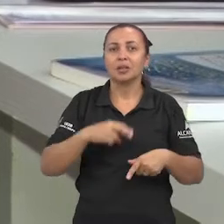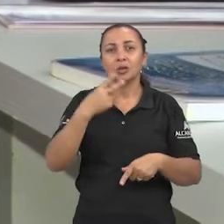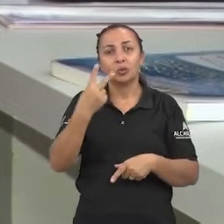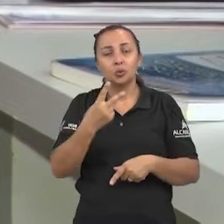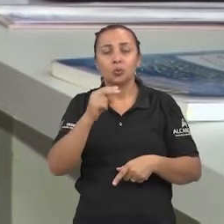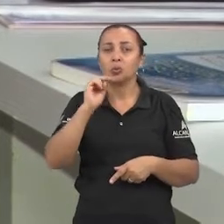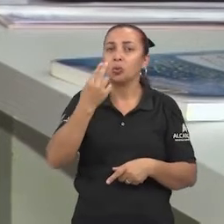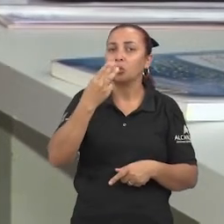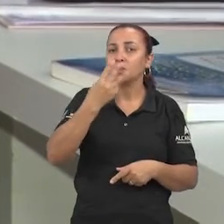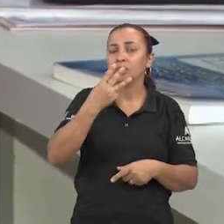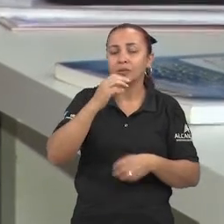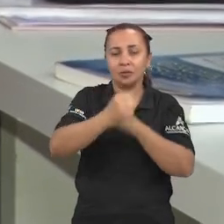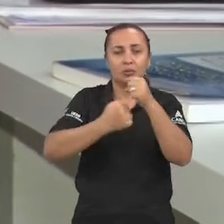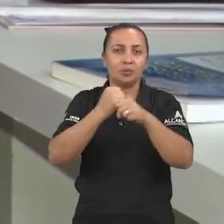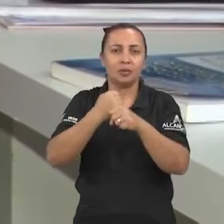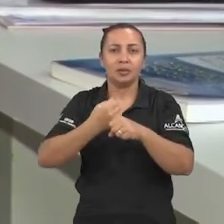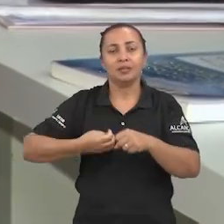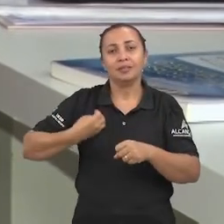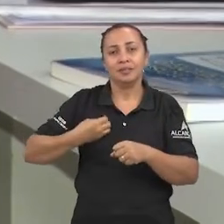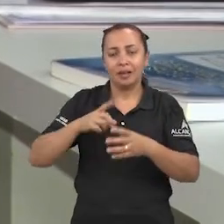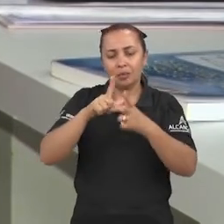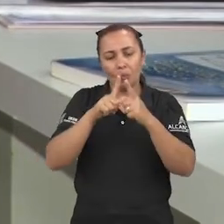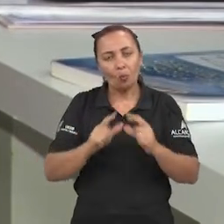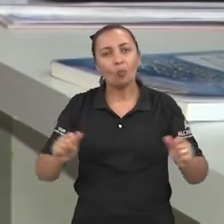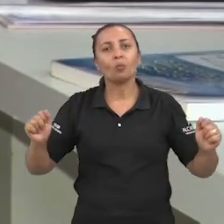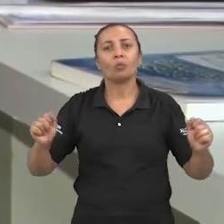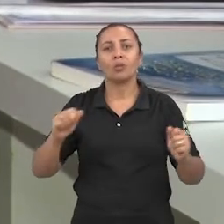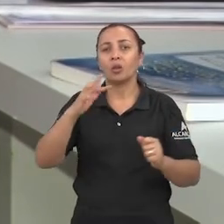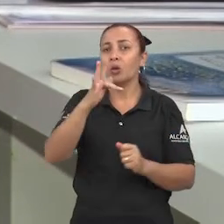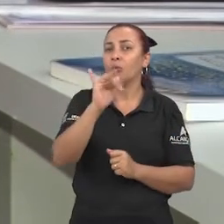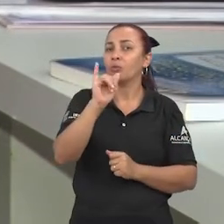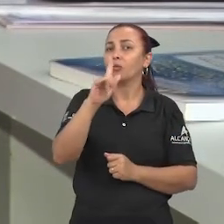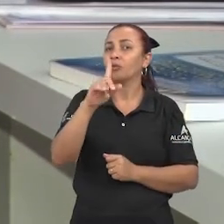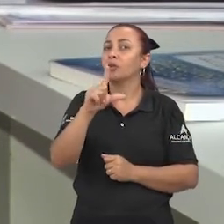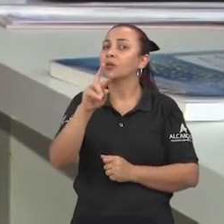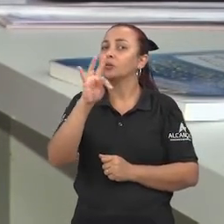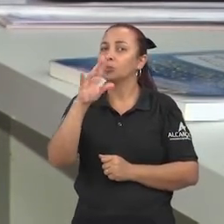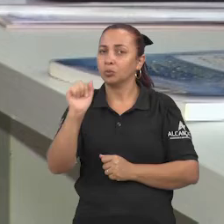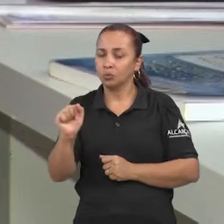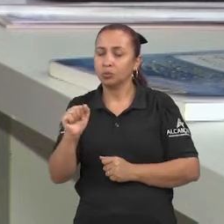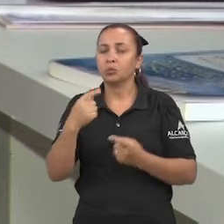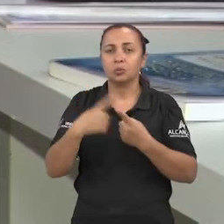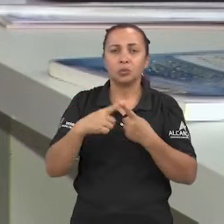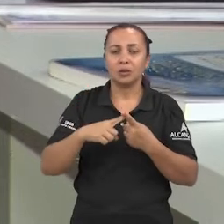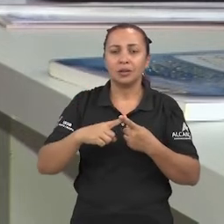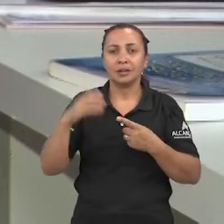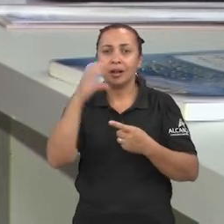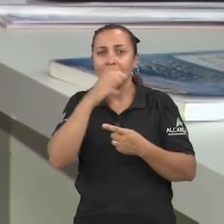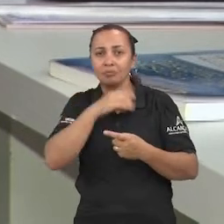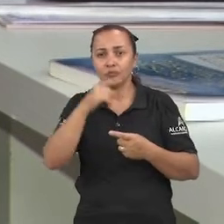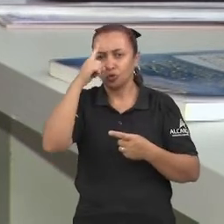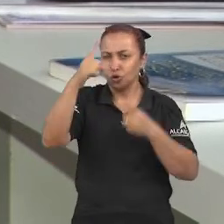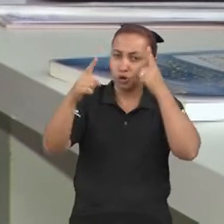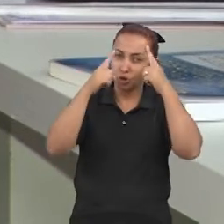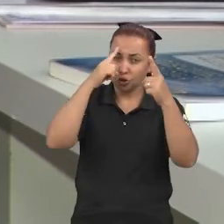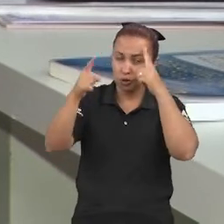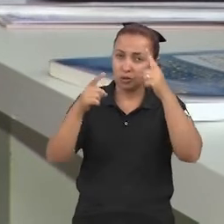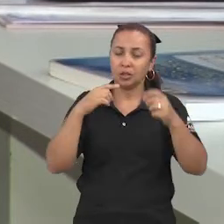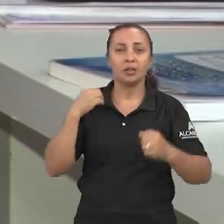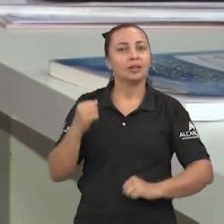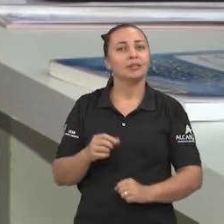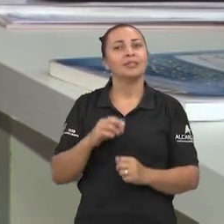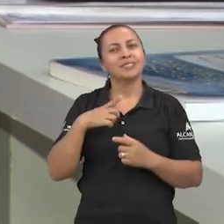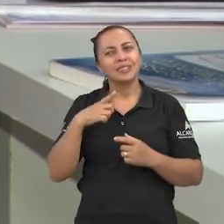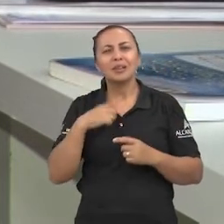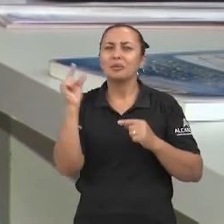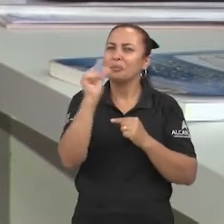ou três vezes no ano, de estar limpando aquele filtro. Então, na correria, no dia a dia, é uma coisa